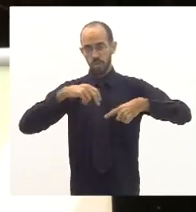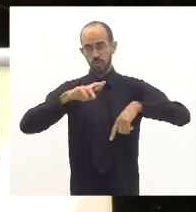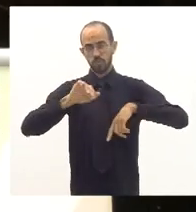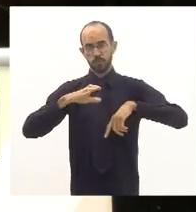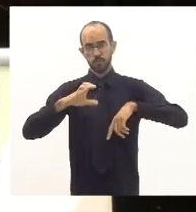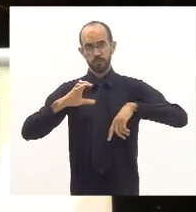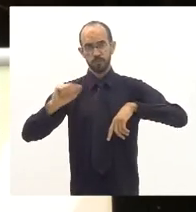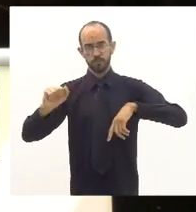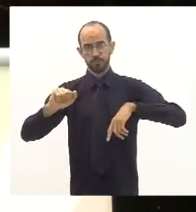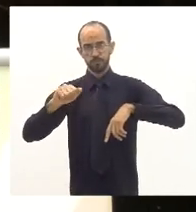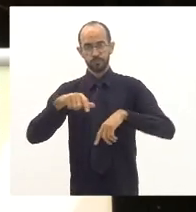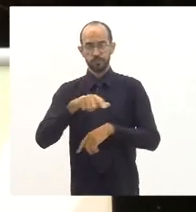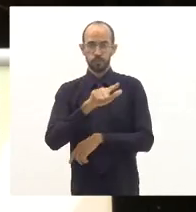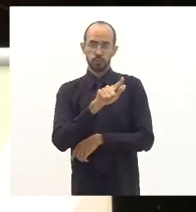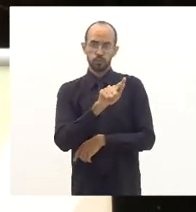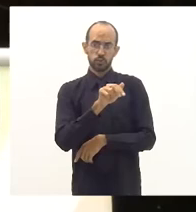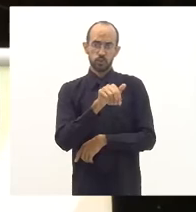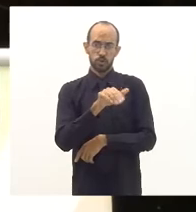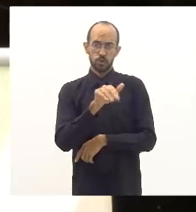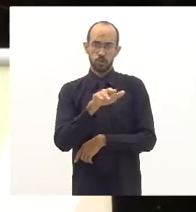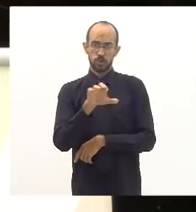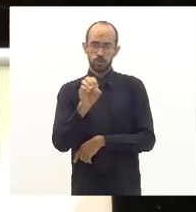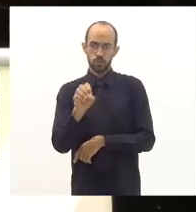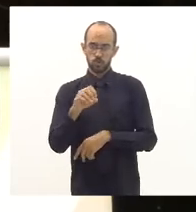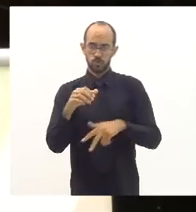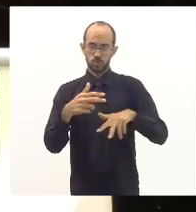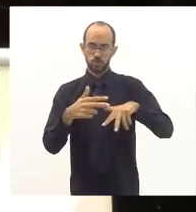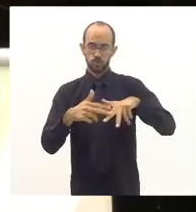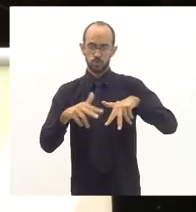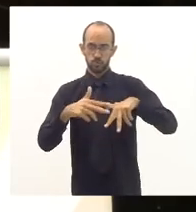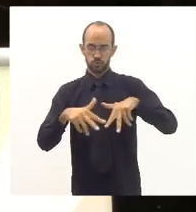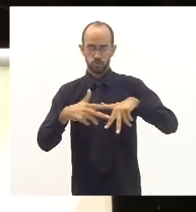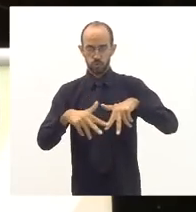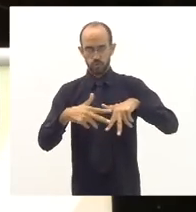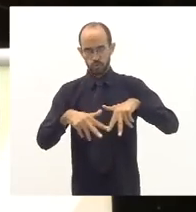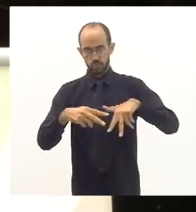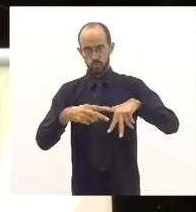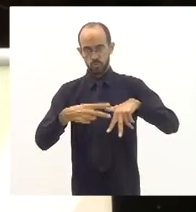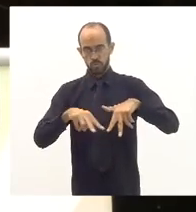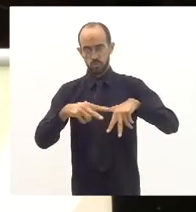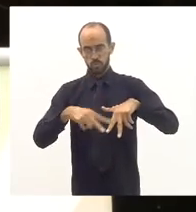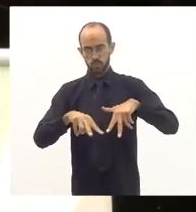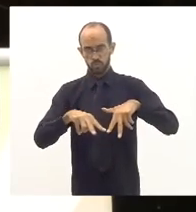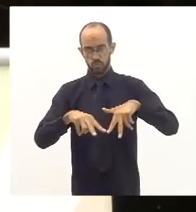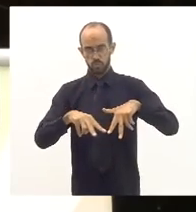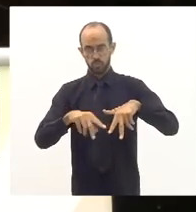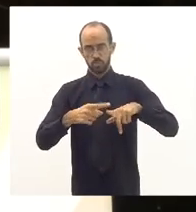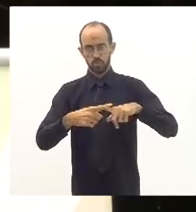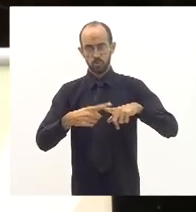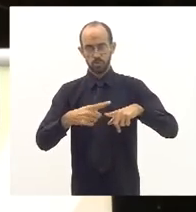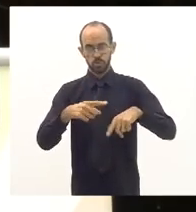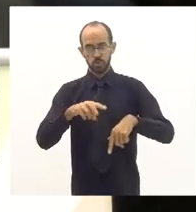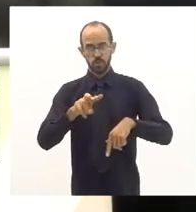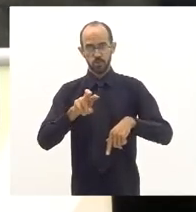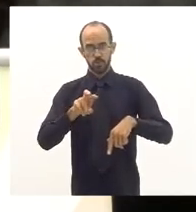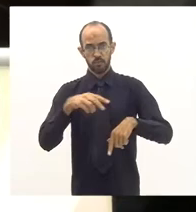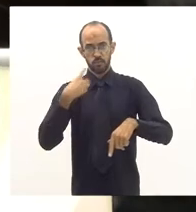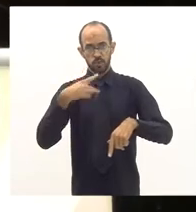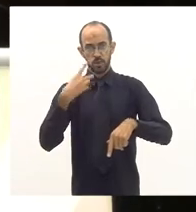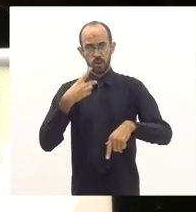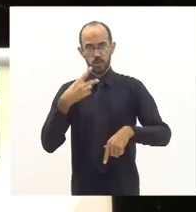e gênero. Nós lá cuidamos da questão da vereadora Abene, né,